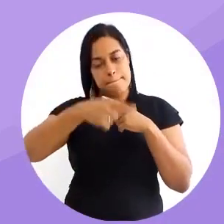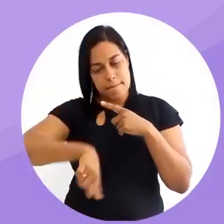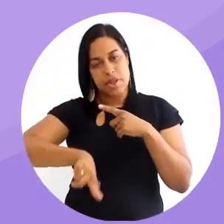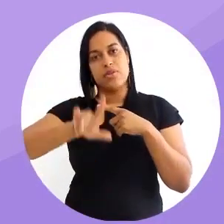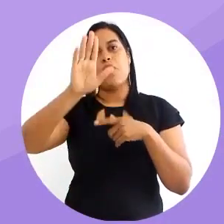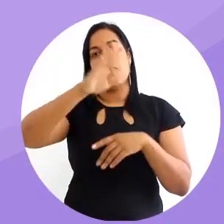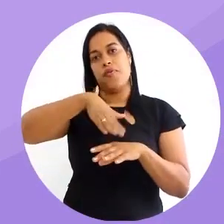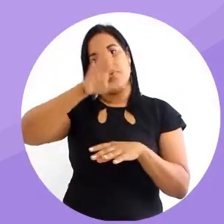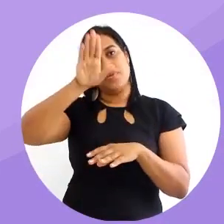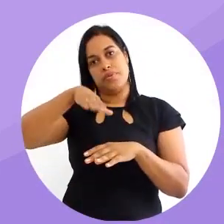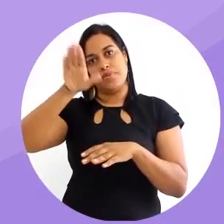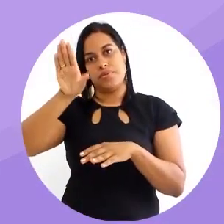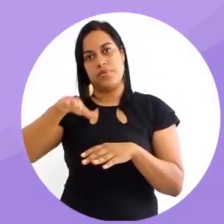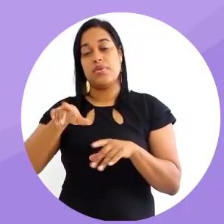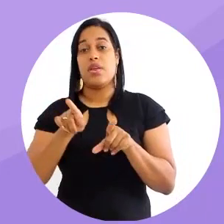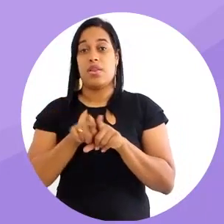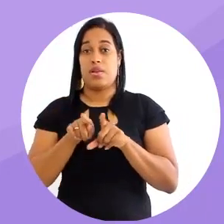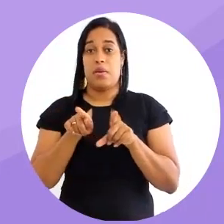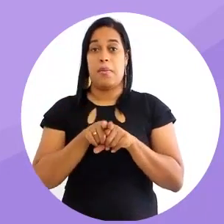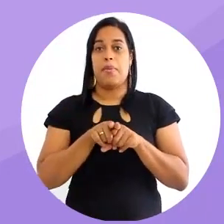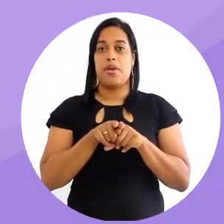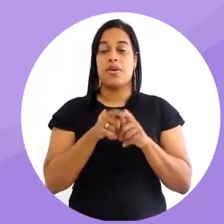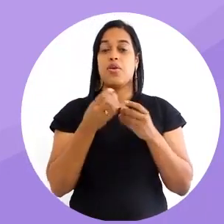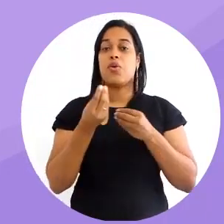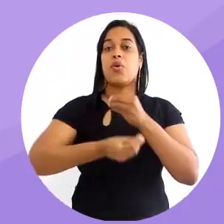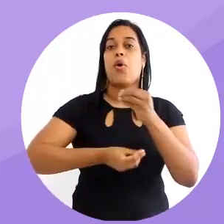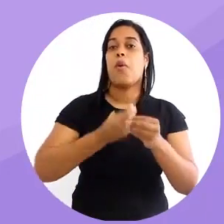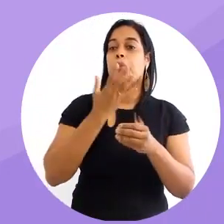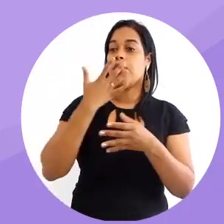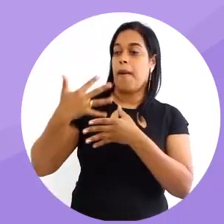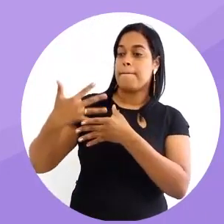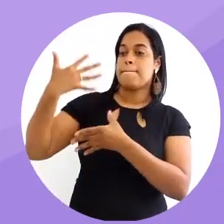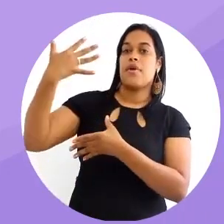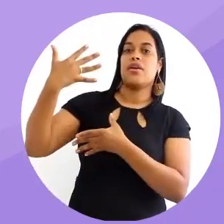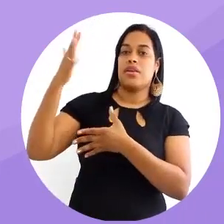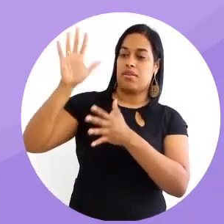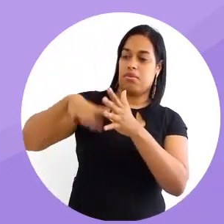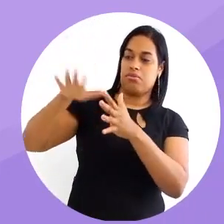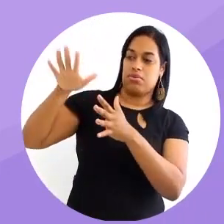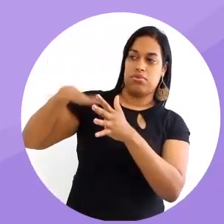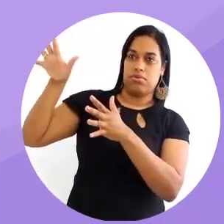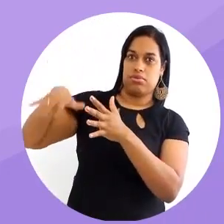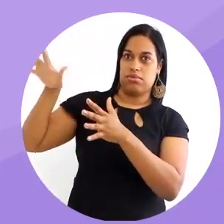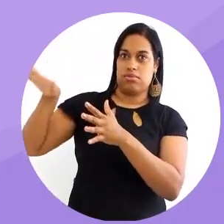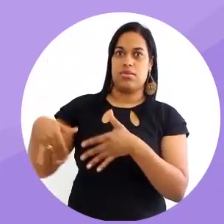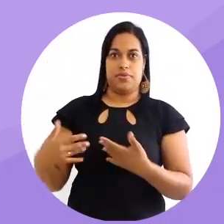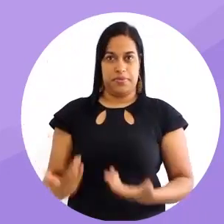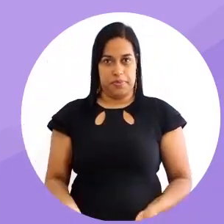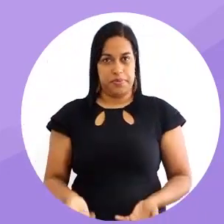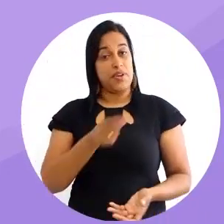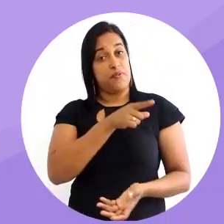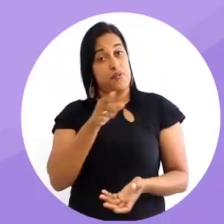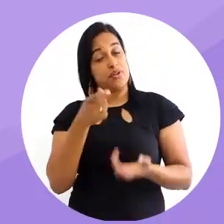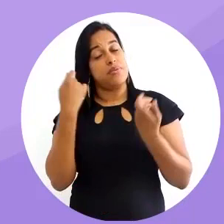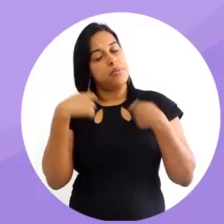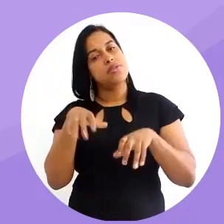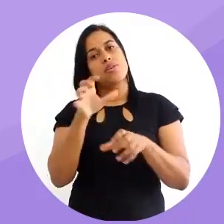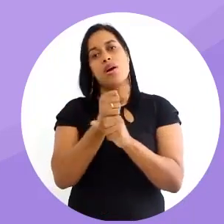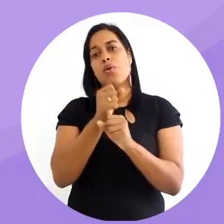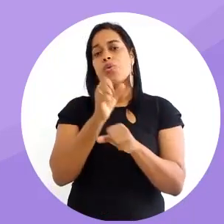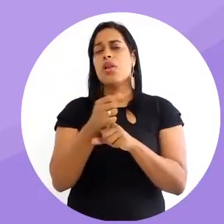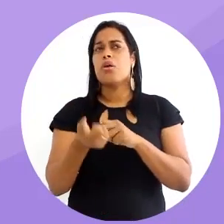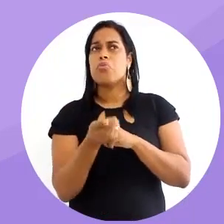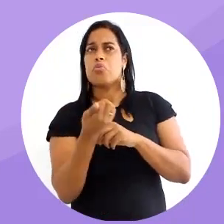dar mais ou menos demãos, em virtude também do estado da superfície que a camada se encontra. Então, você que